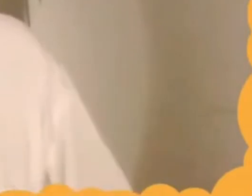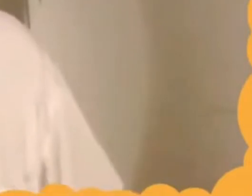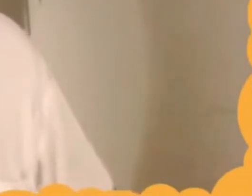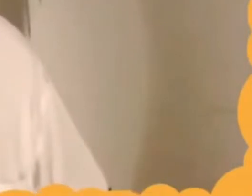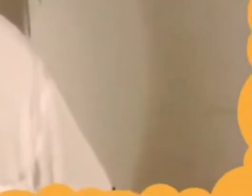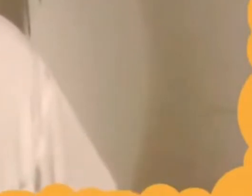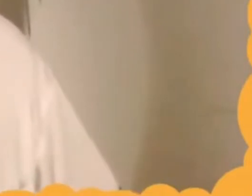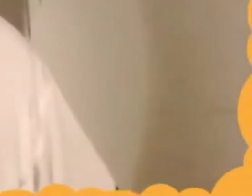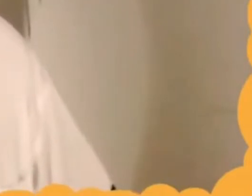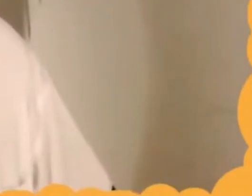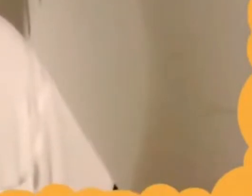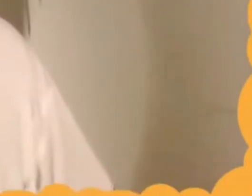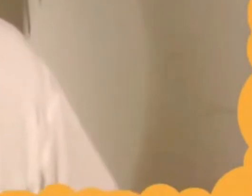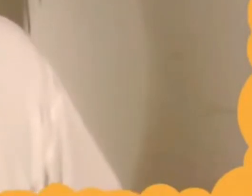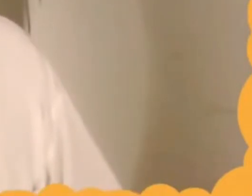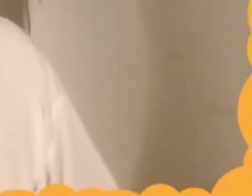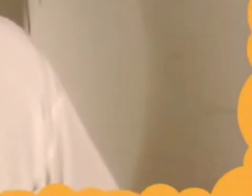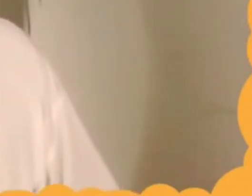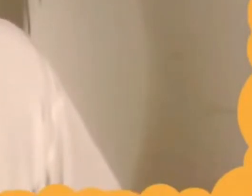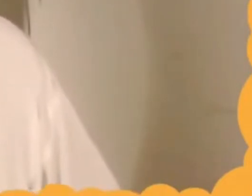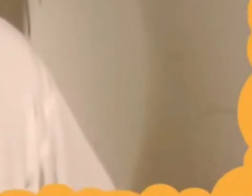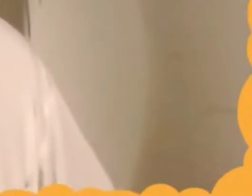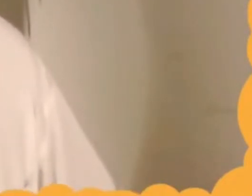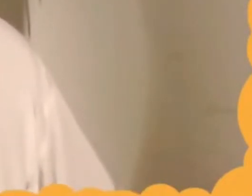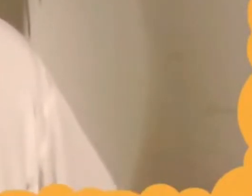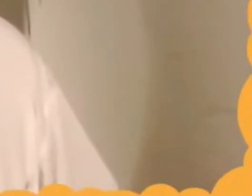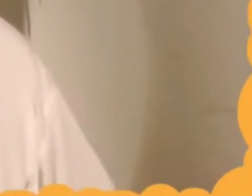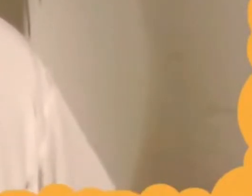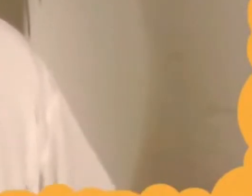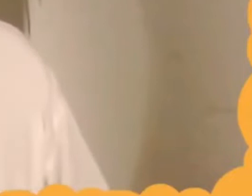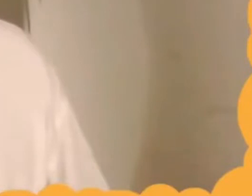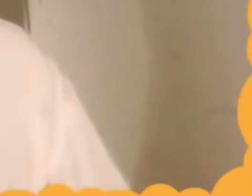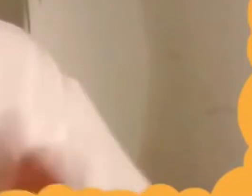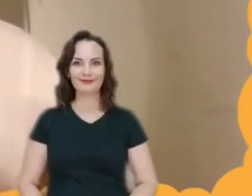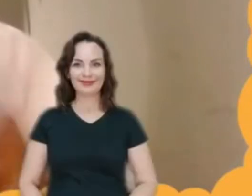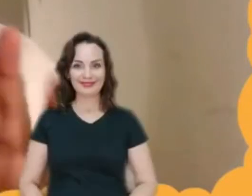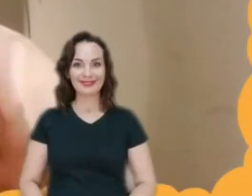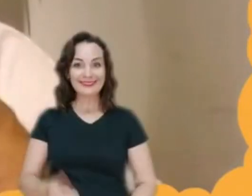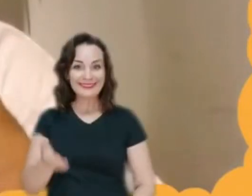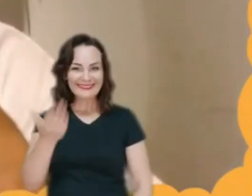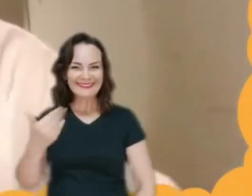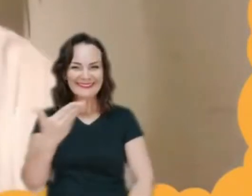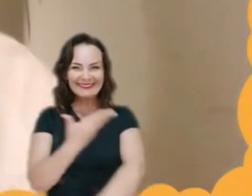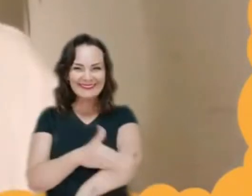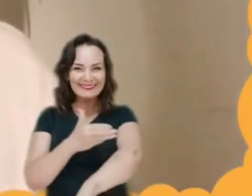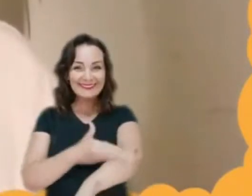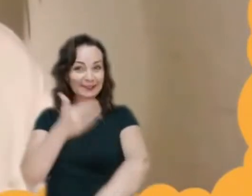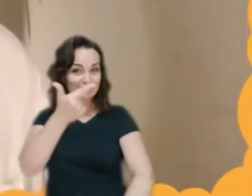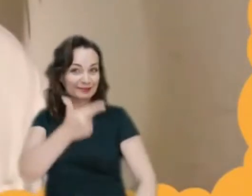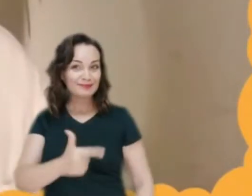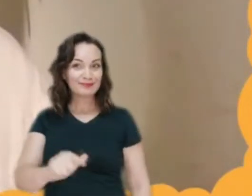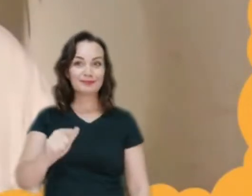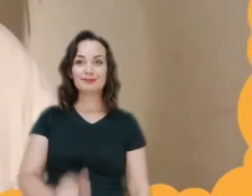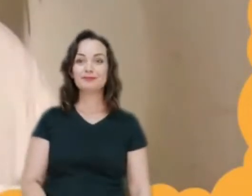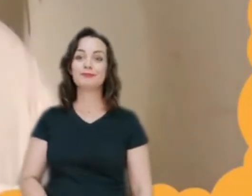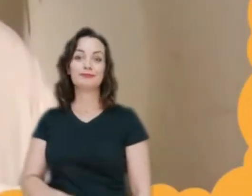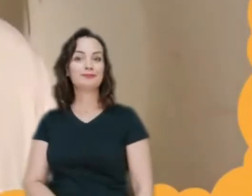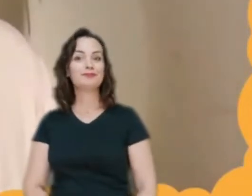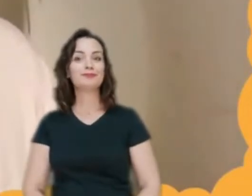E, E. Palo, Palito, Palo, E. Bom de novo? Então, bom de novo.